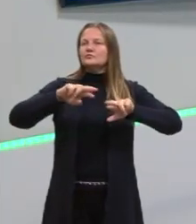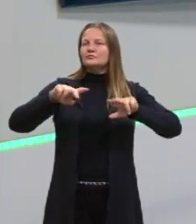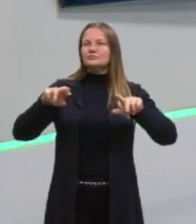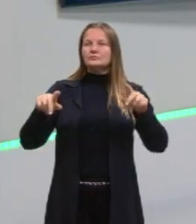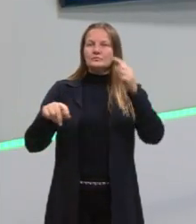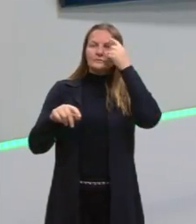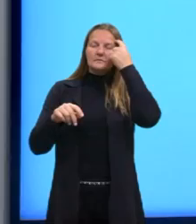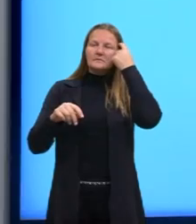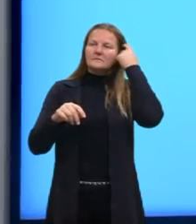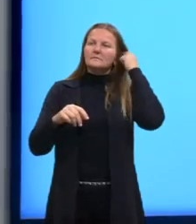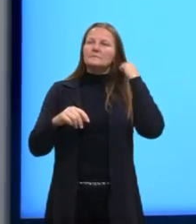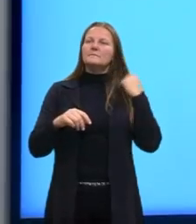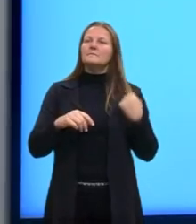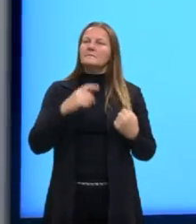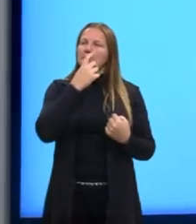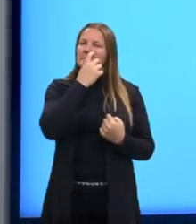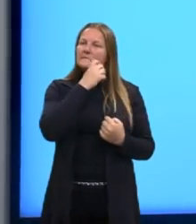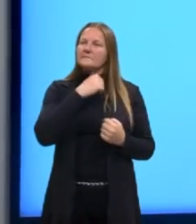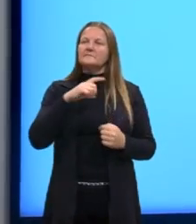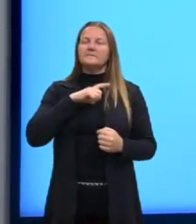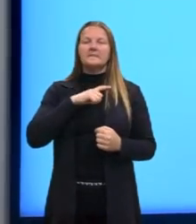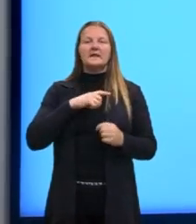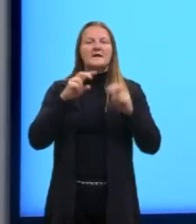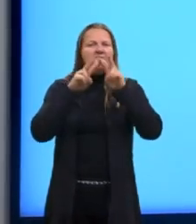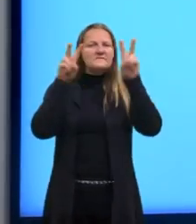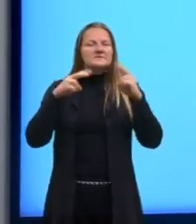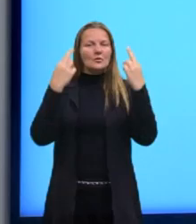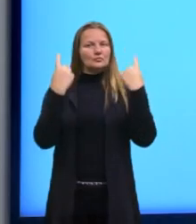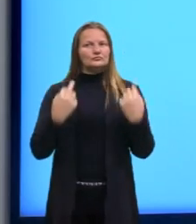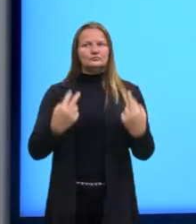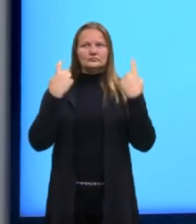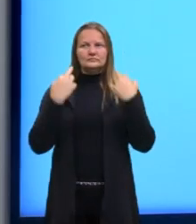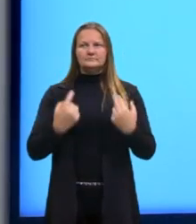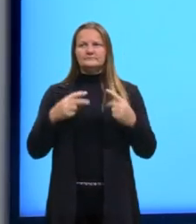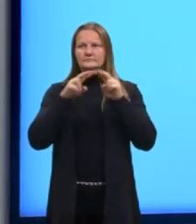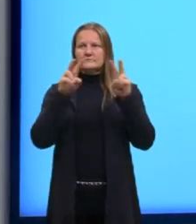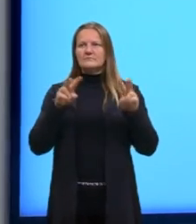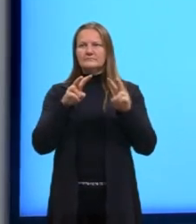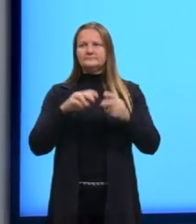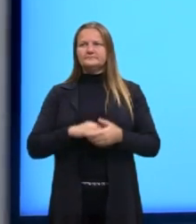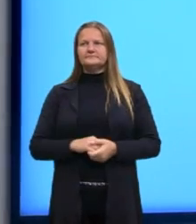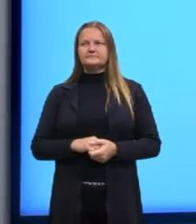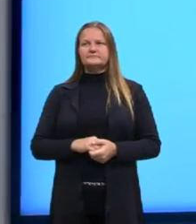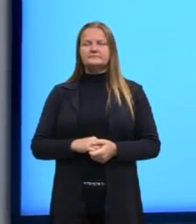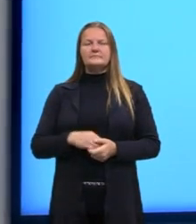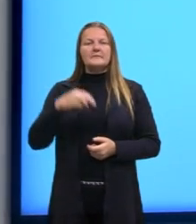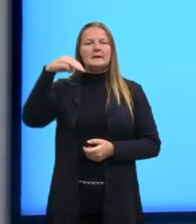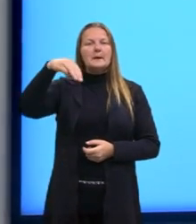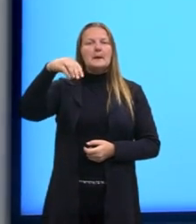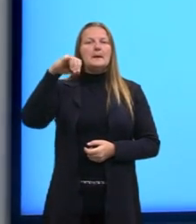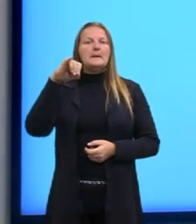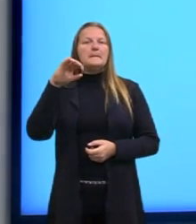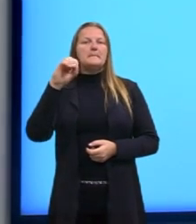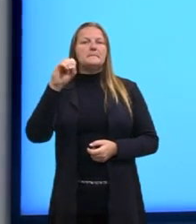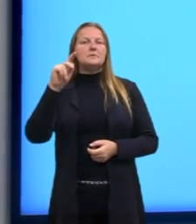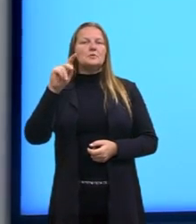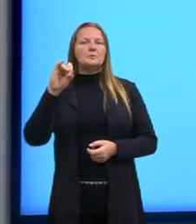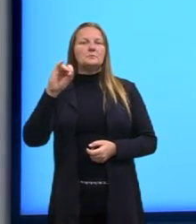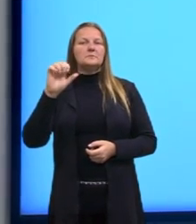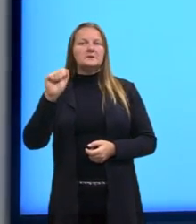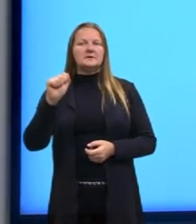os mais comuns aqui seria a visão normal né a visão então de miopia Acho que fica melhor de